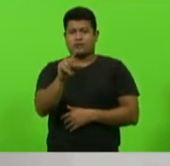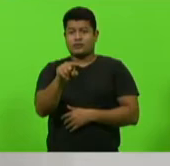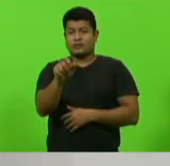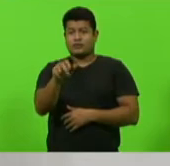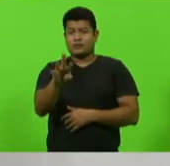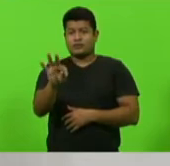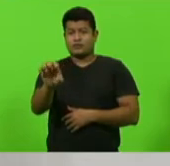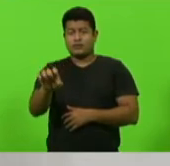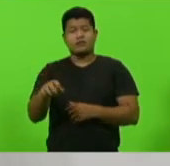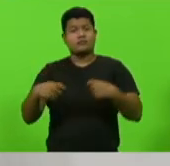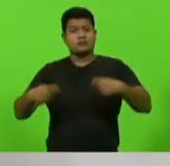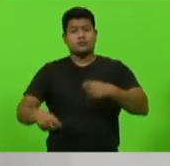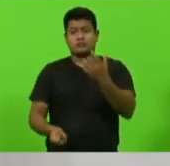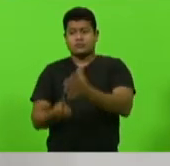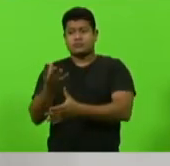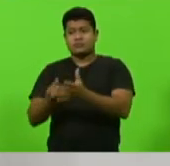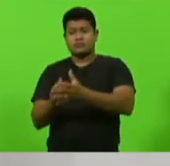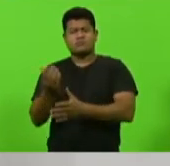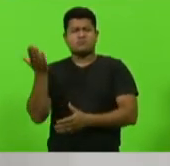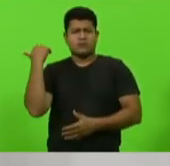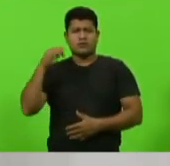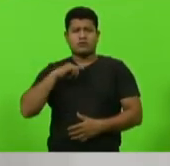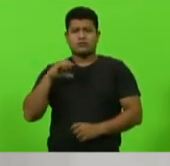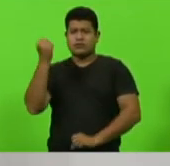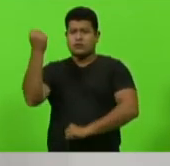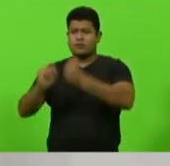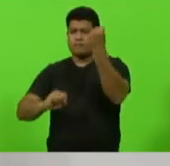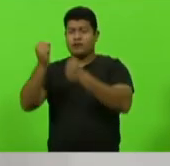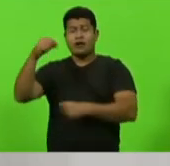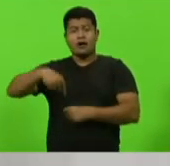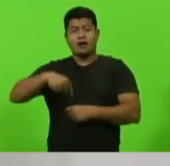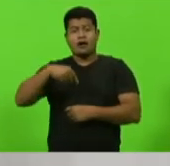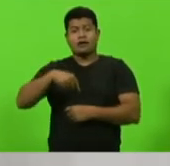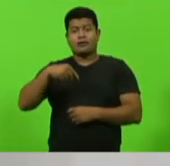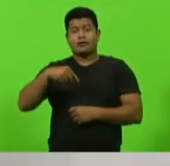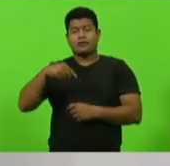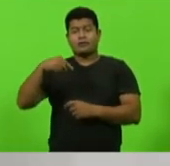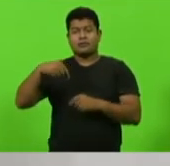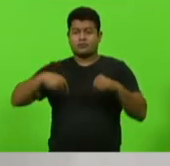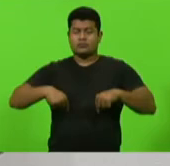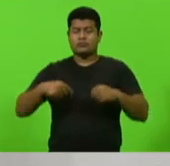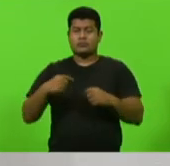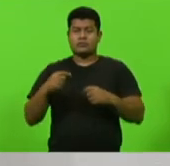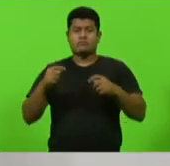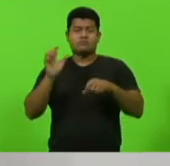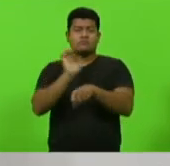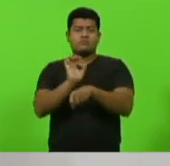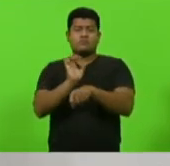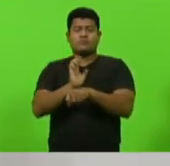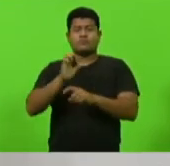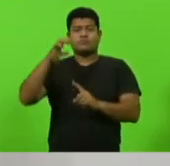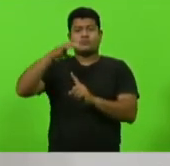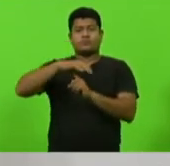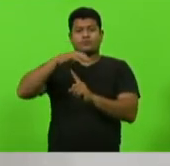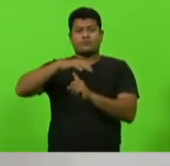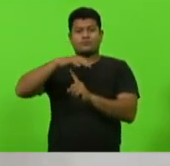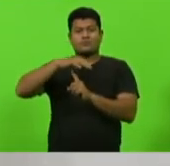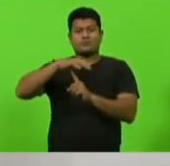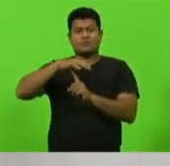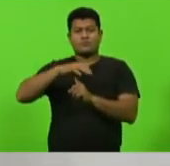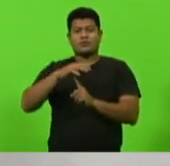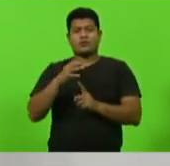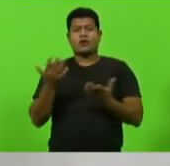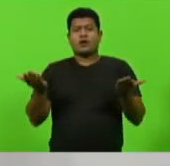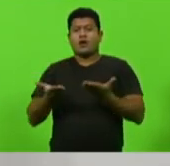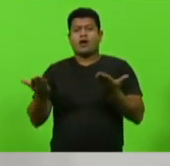Brasil tinha uma fábrica aqui no Paraná de fertilizante, ela foi fechada agora há pouco tempo.